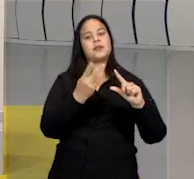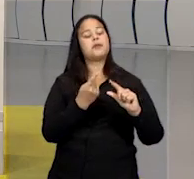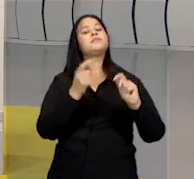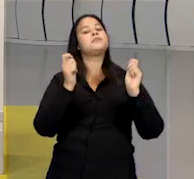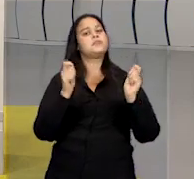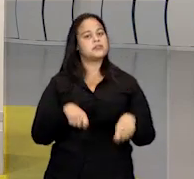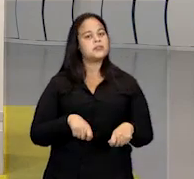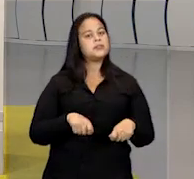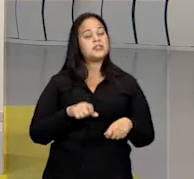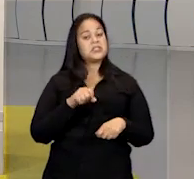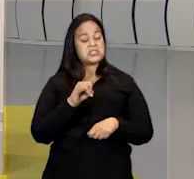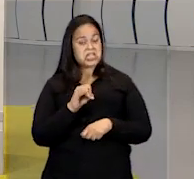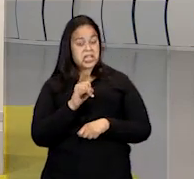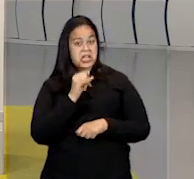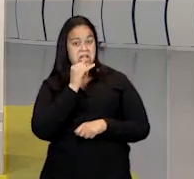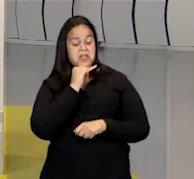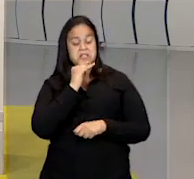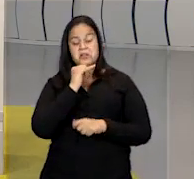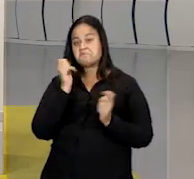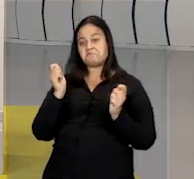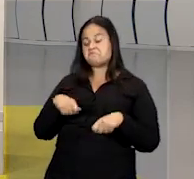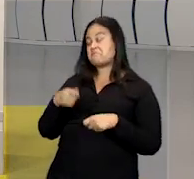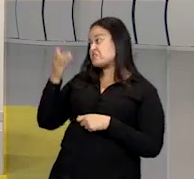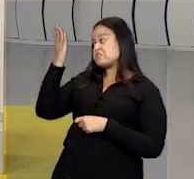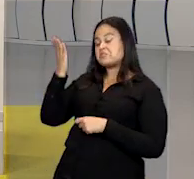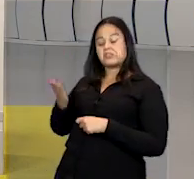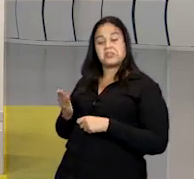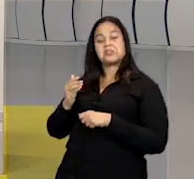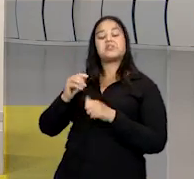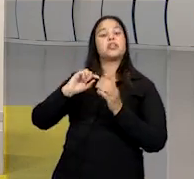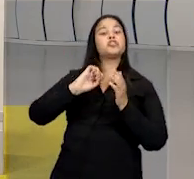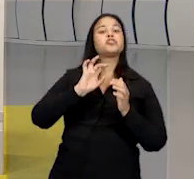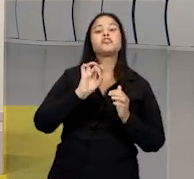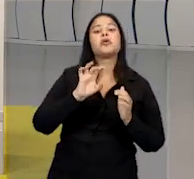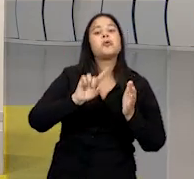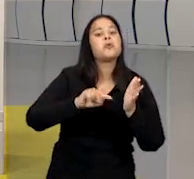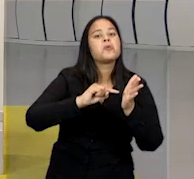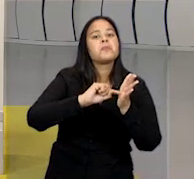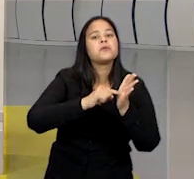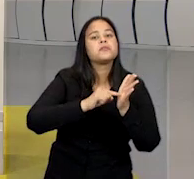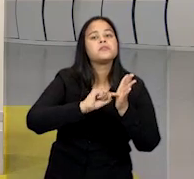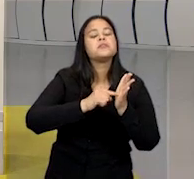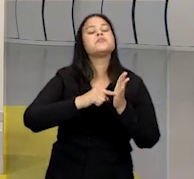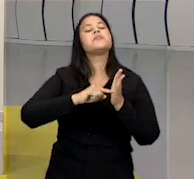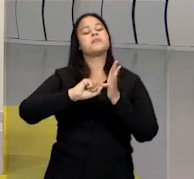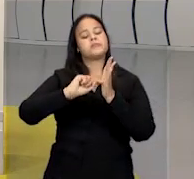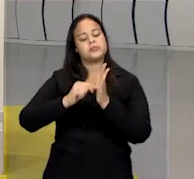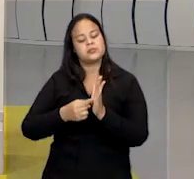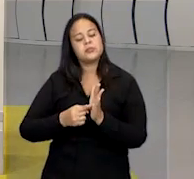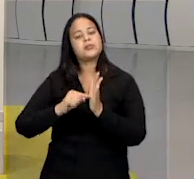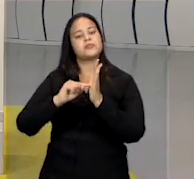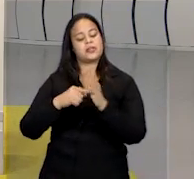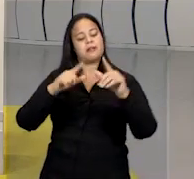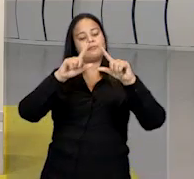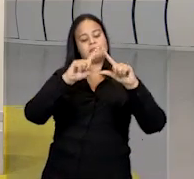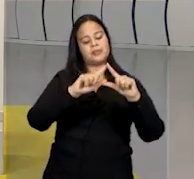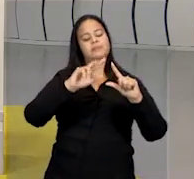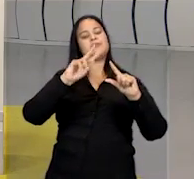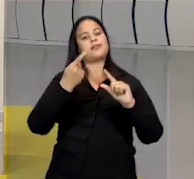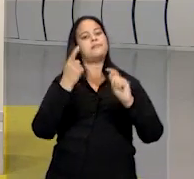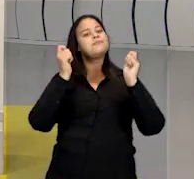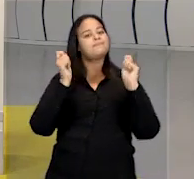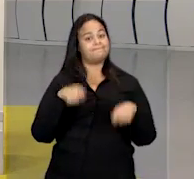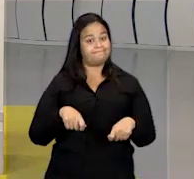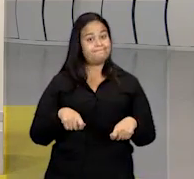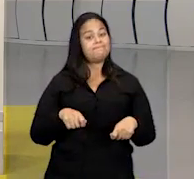for o caso, como desse exemplo, onde foi necessário apenas multiplicar, você também multiplica o ΔH.